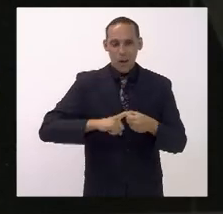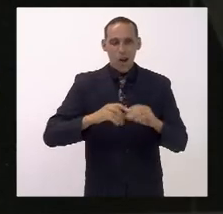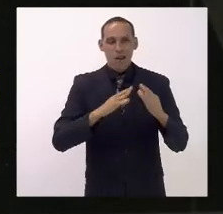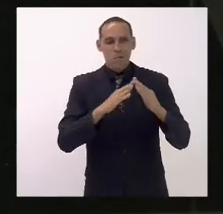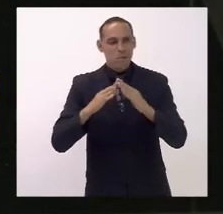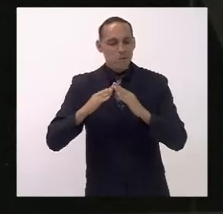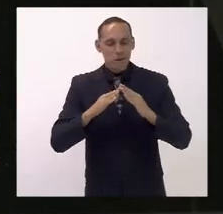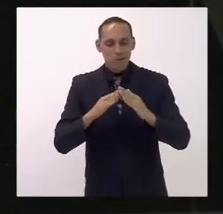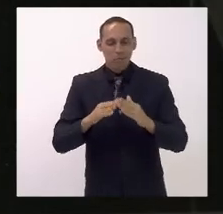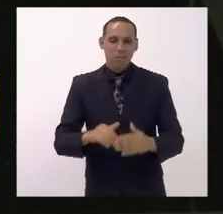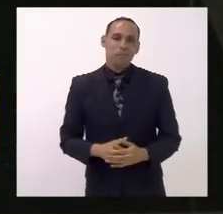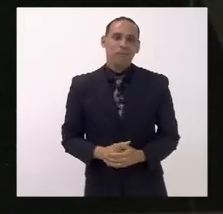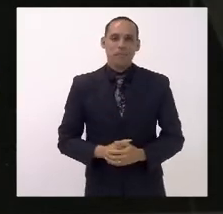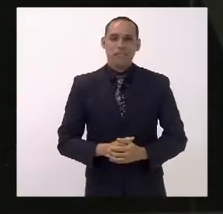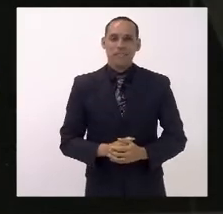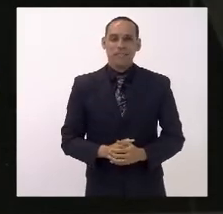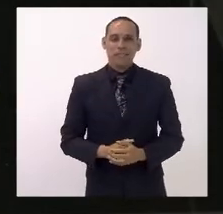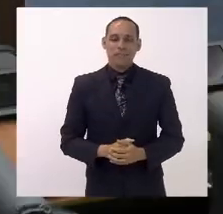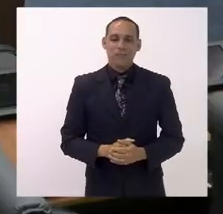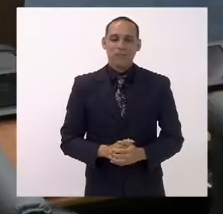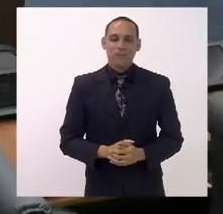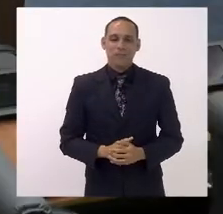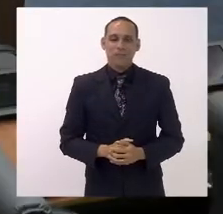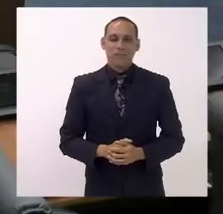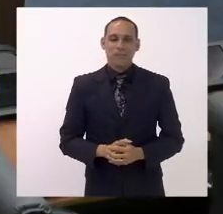suas residências.